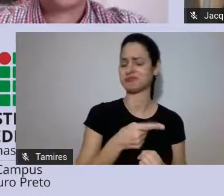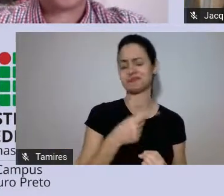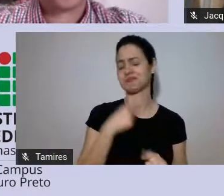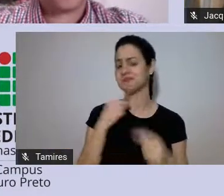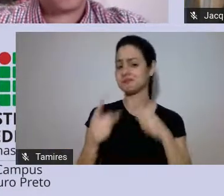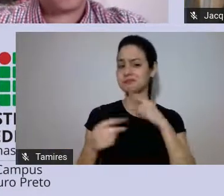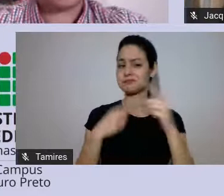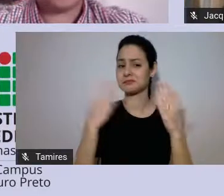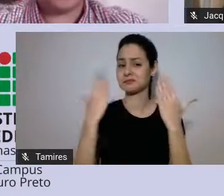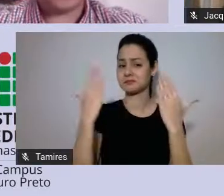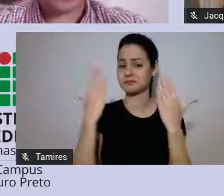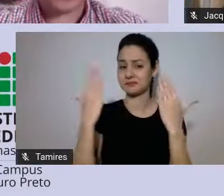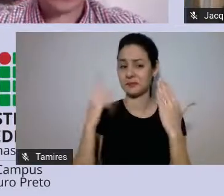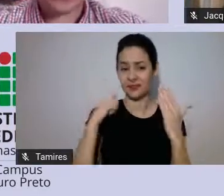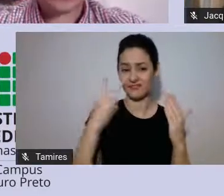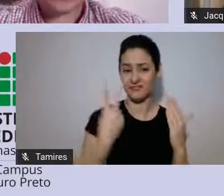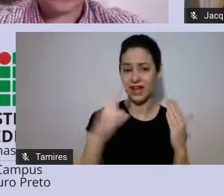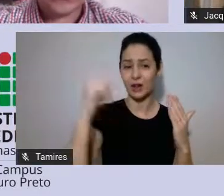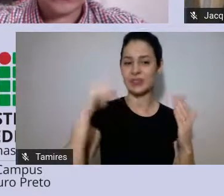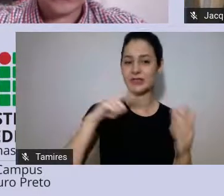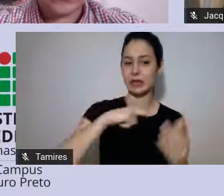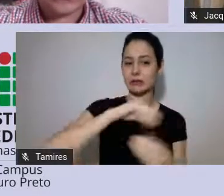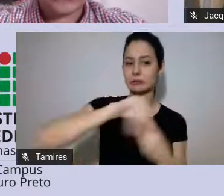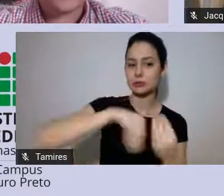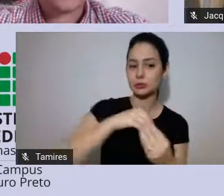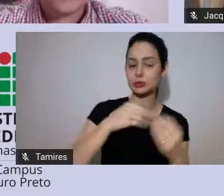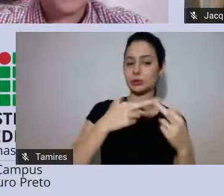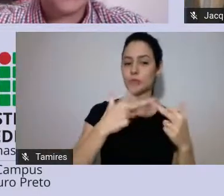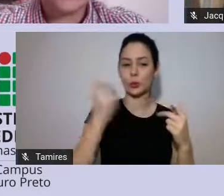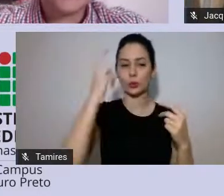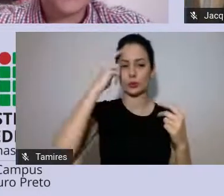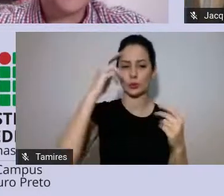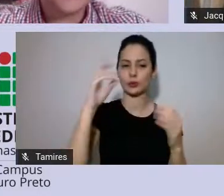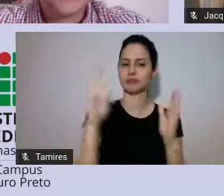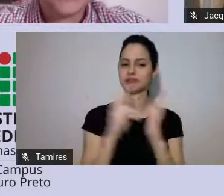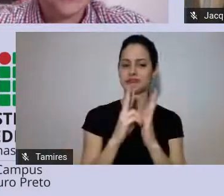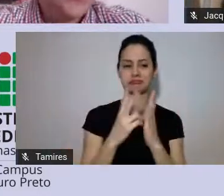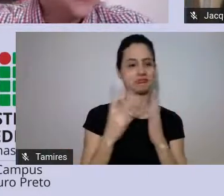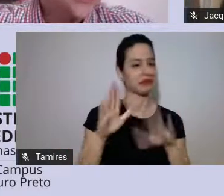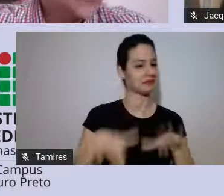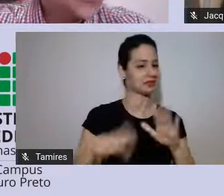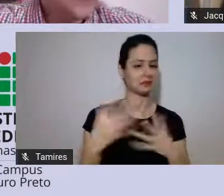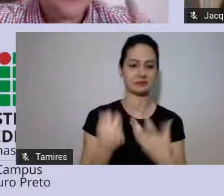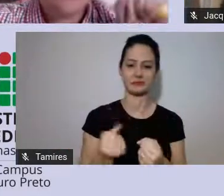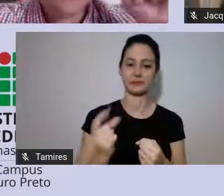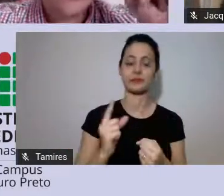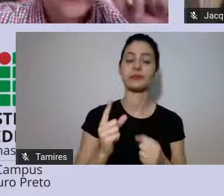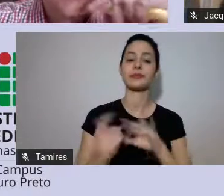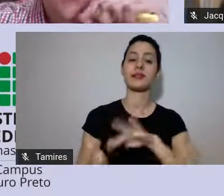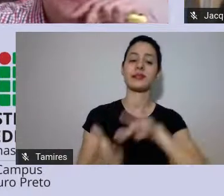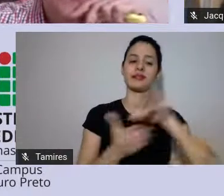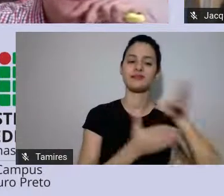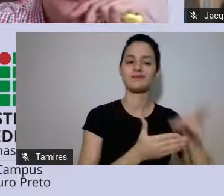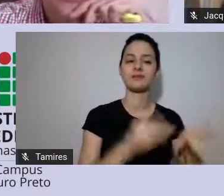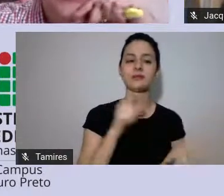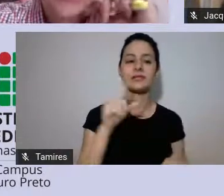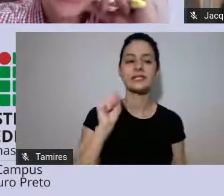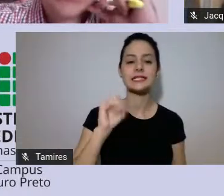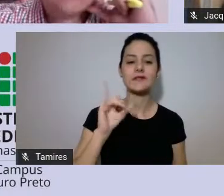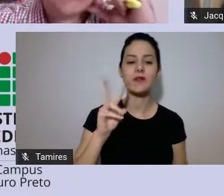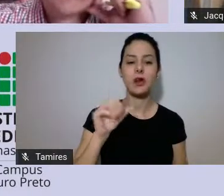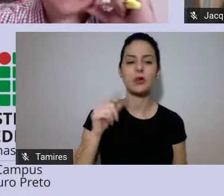repensar esses nossos referenciais modernistas. Inclusive, Renê, eu não vou lembrar o nome da